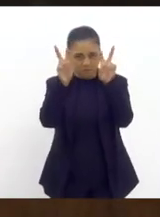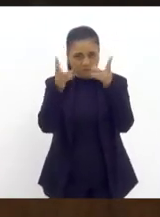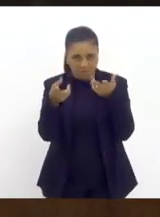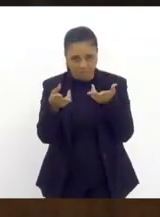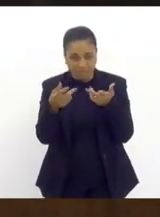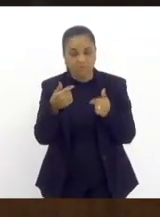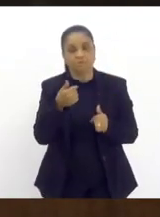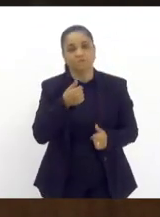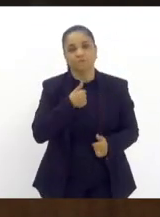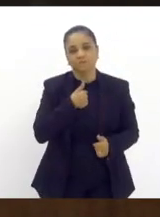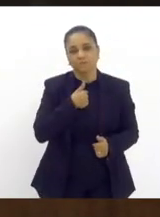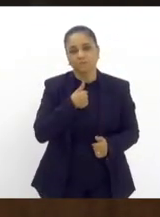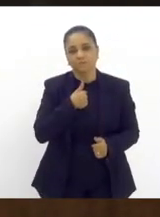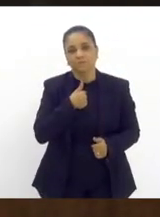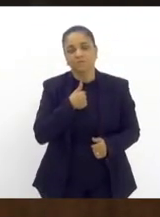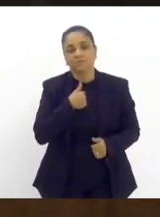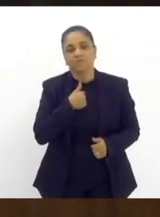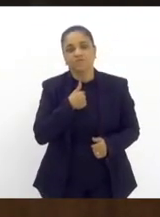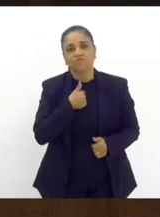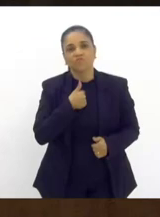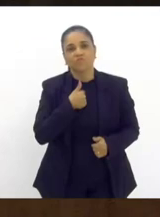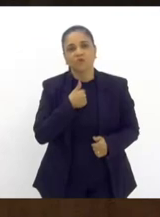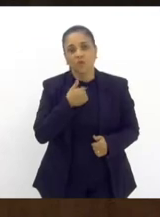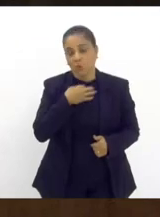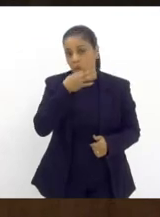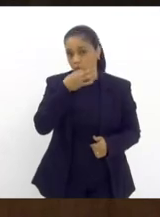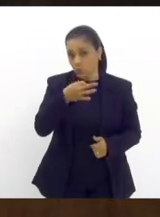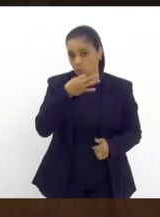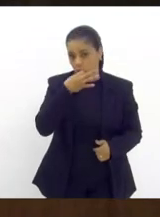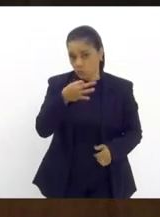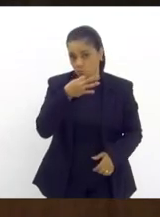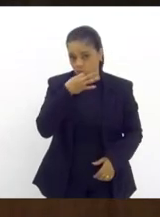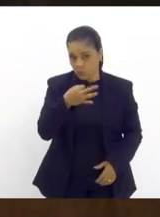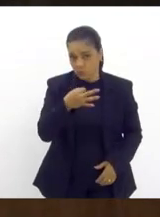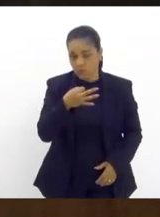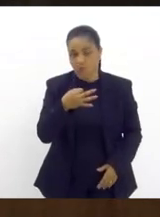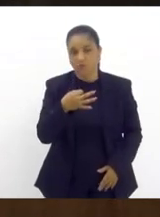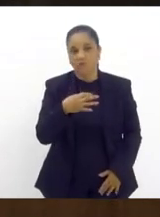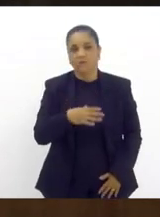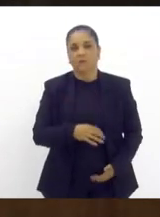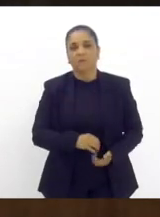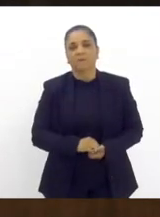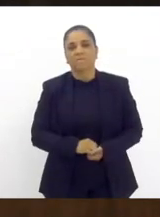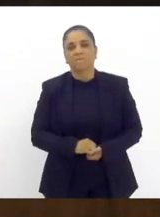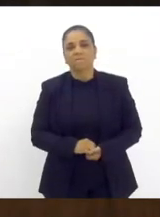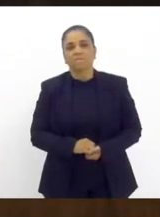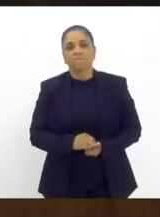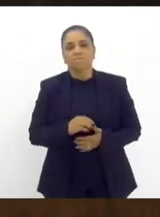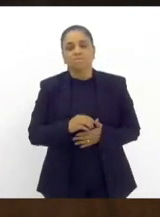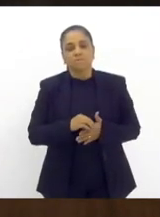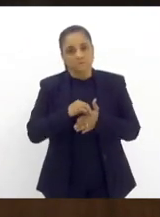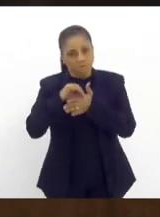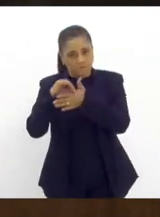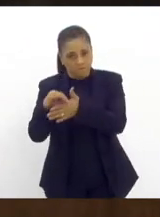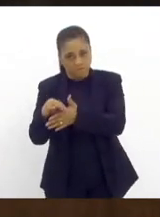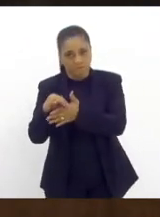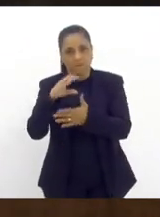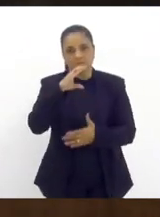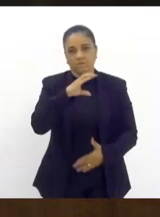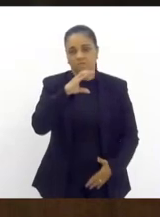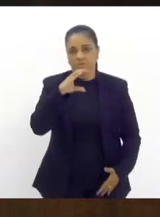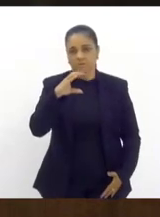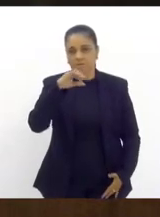estar em geral eu sugiro que se encaminhem a